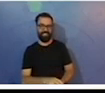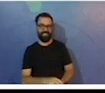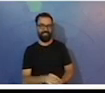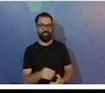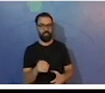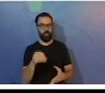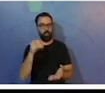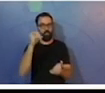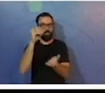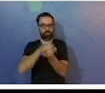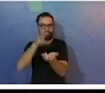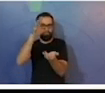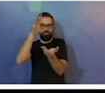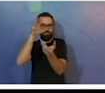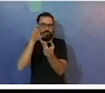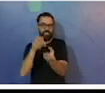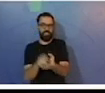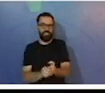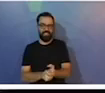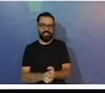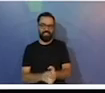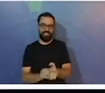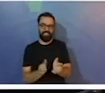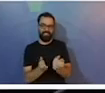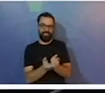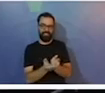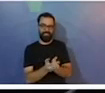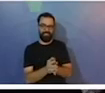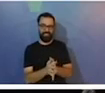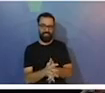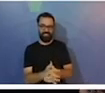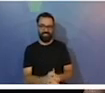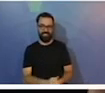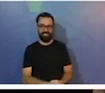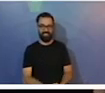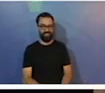Ah lá, bomba, acertou a outra parte do meu navio.